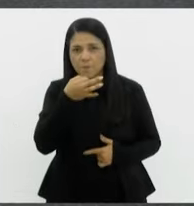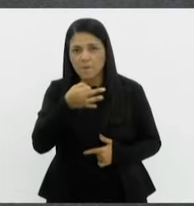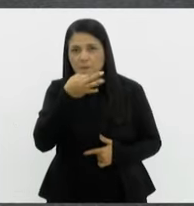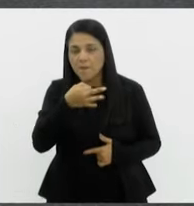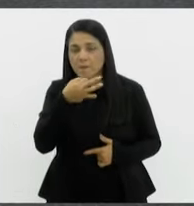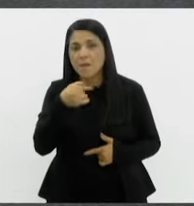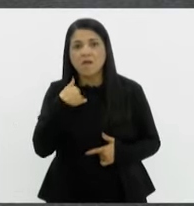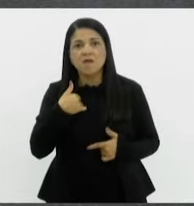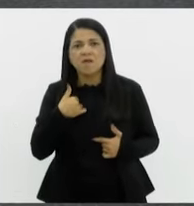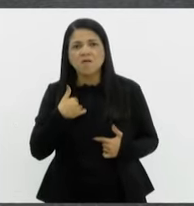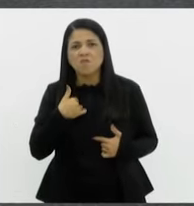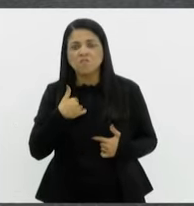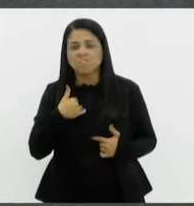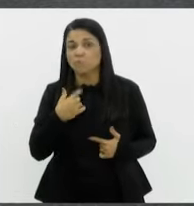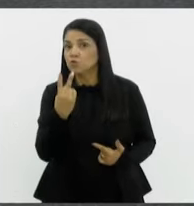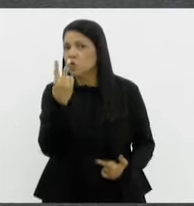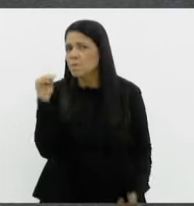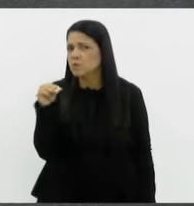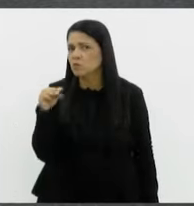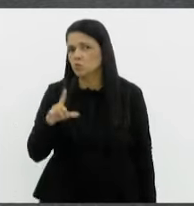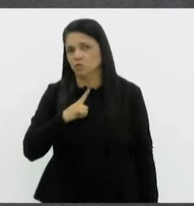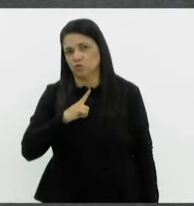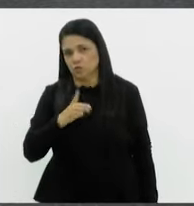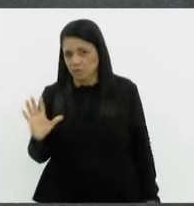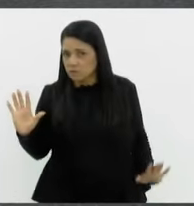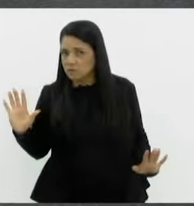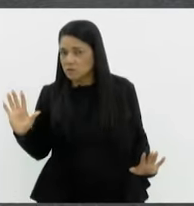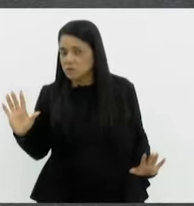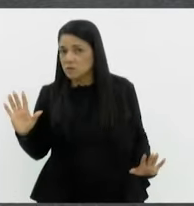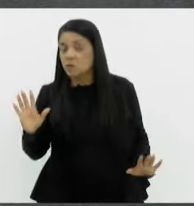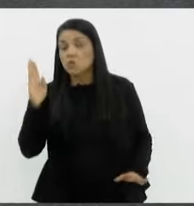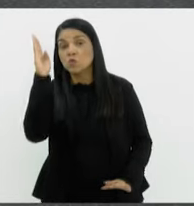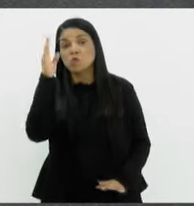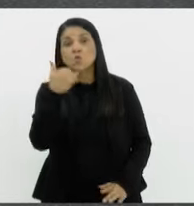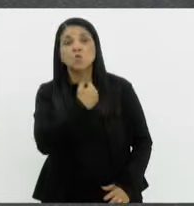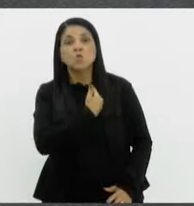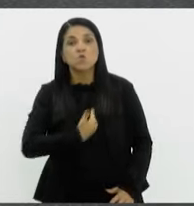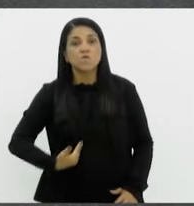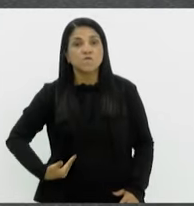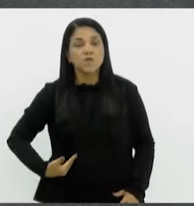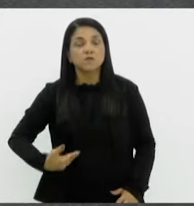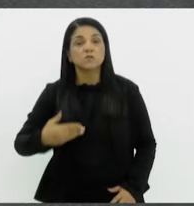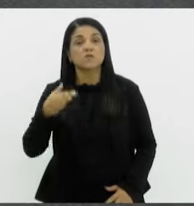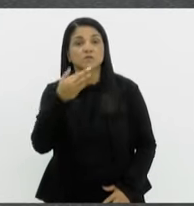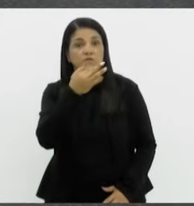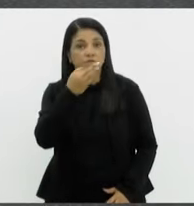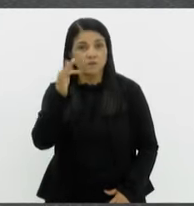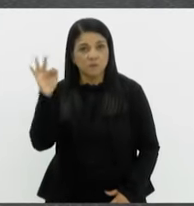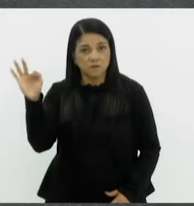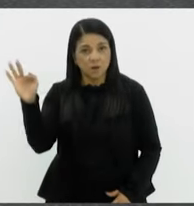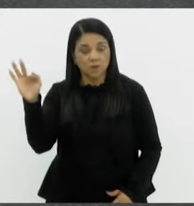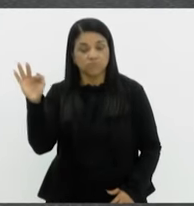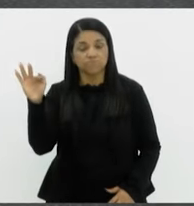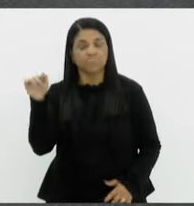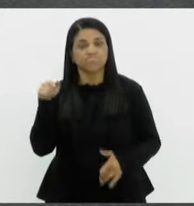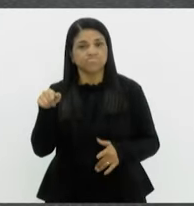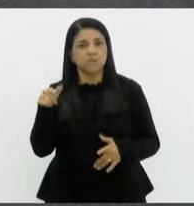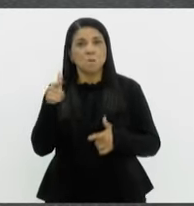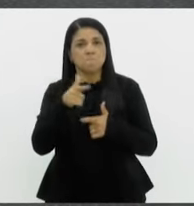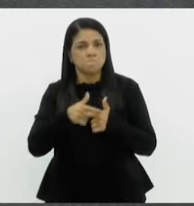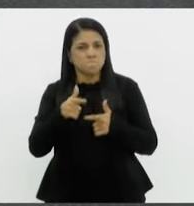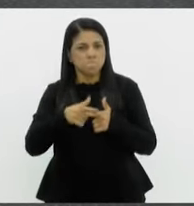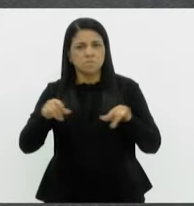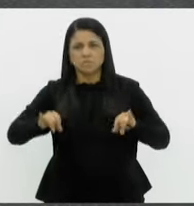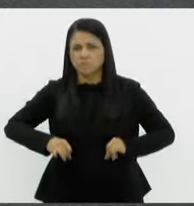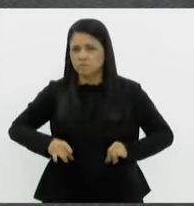2 minutos para fazer a minha fala. Quero dizer que o governo brasileiro, o governo federal, diante dessa tragédia, dessa